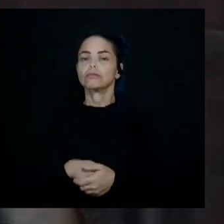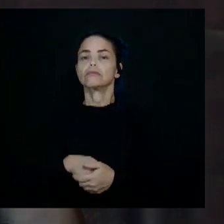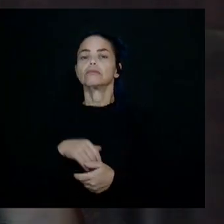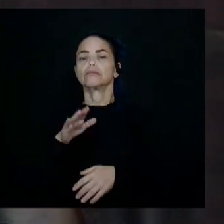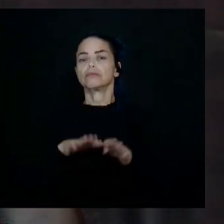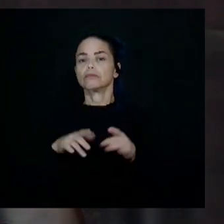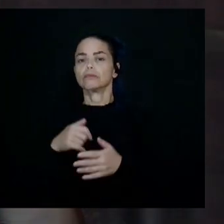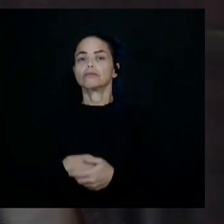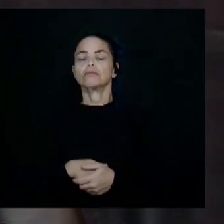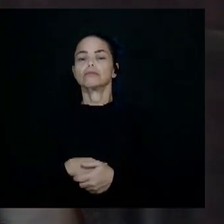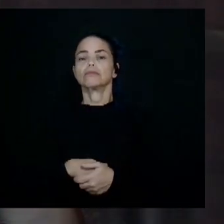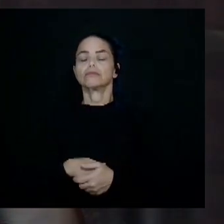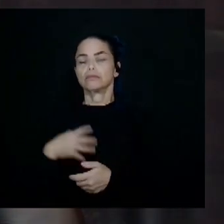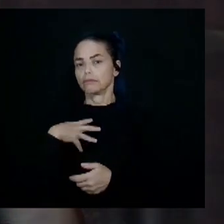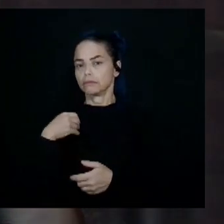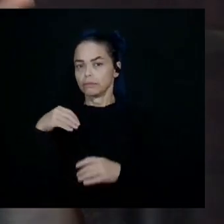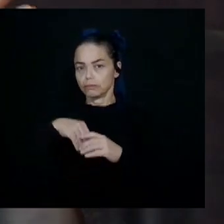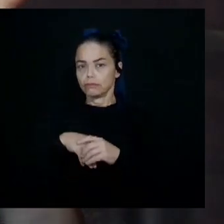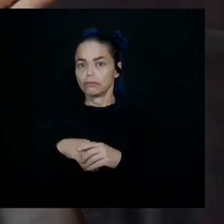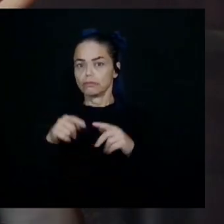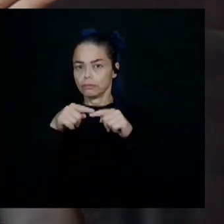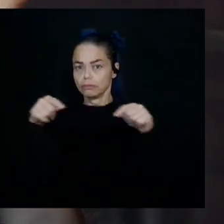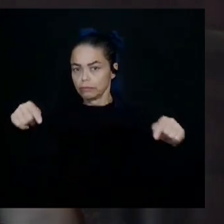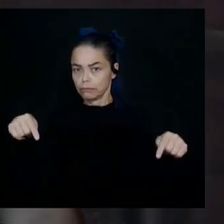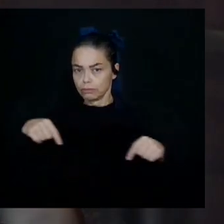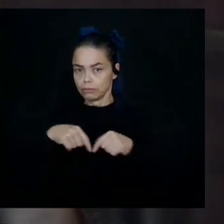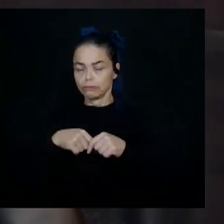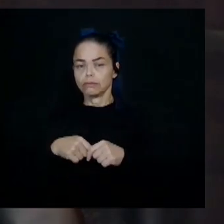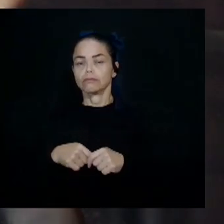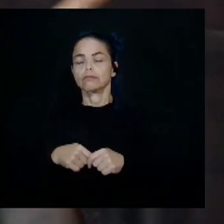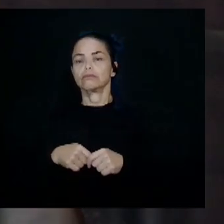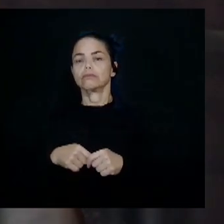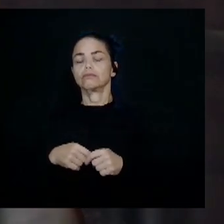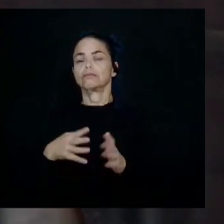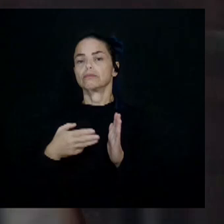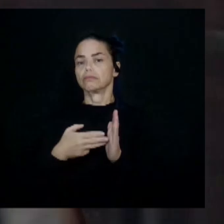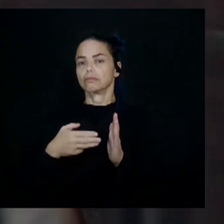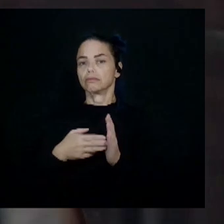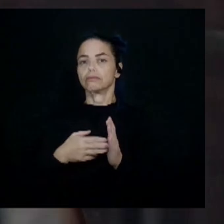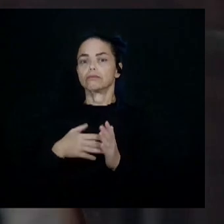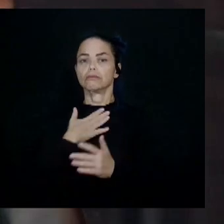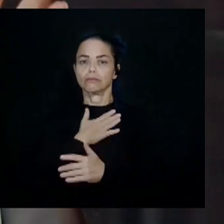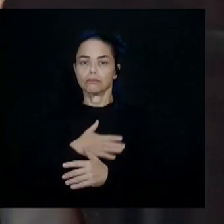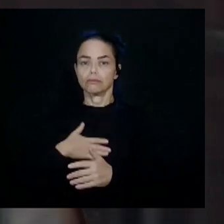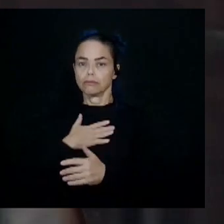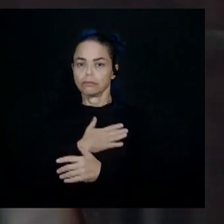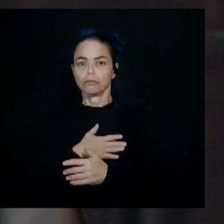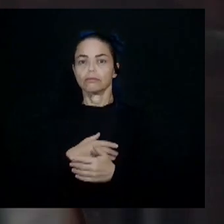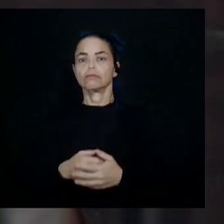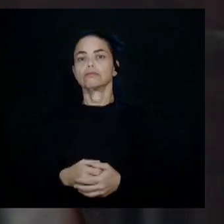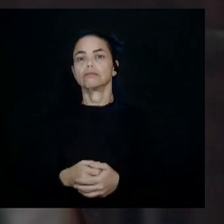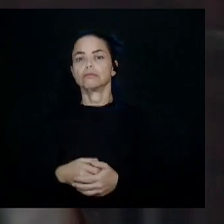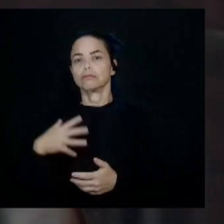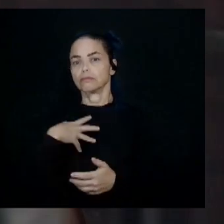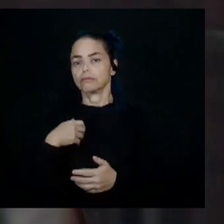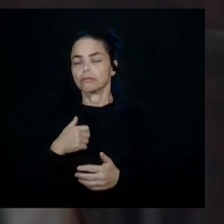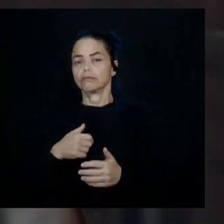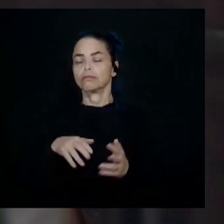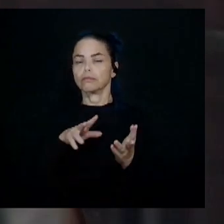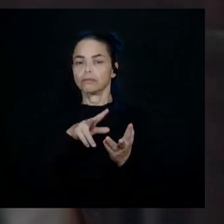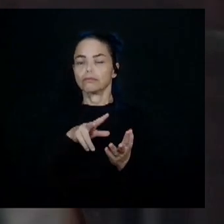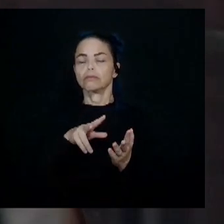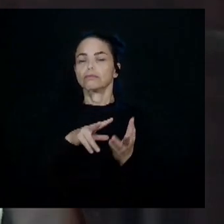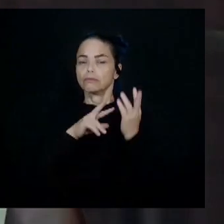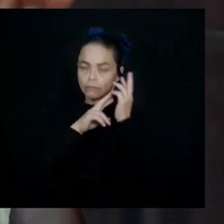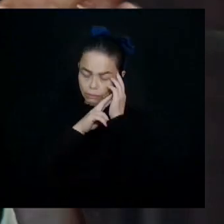aquele filho dentro do quarto, porque por N razões resolveu que é gostoso que o filho durma com eles